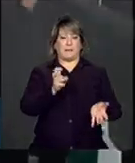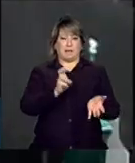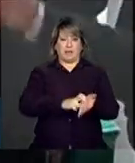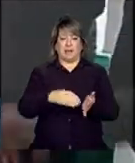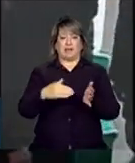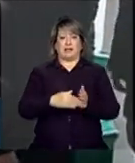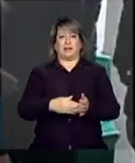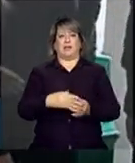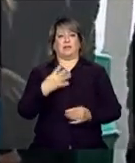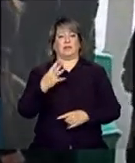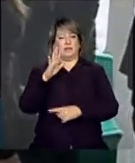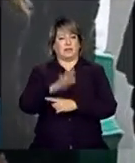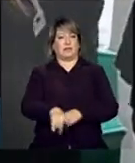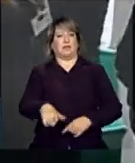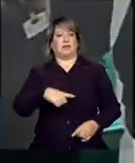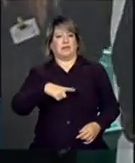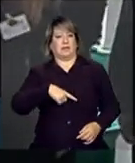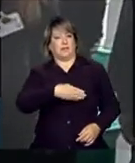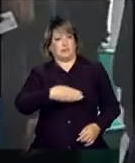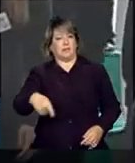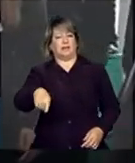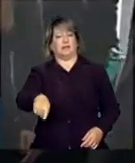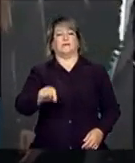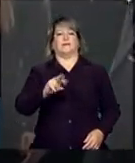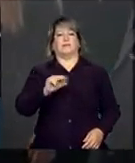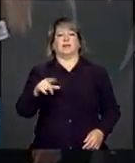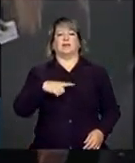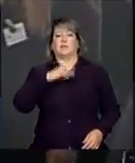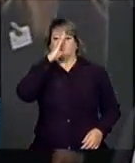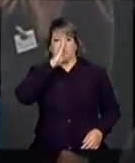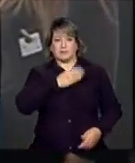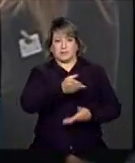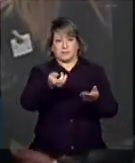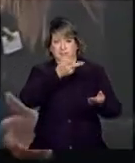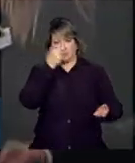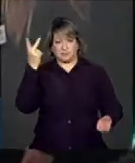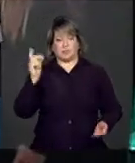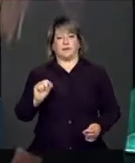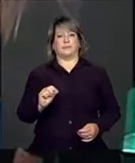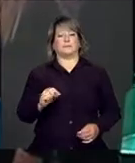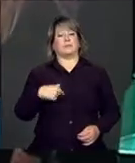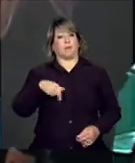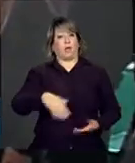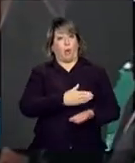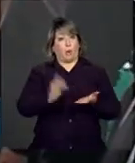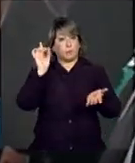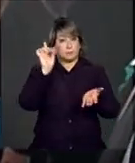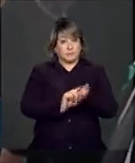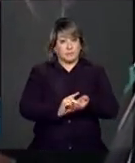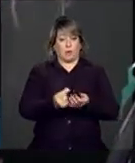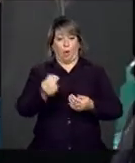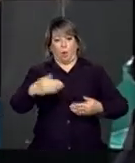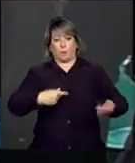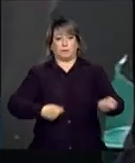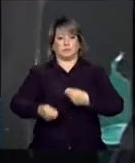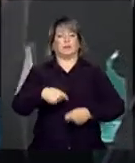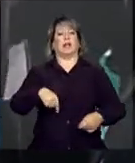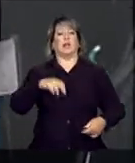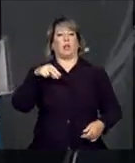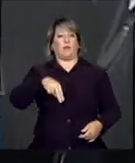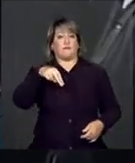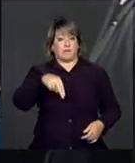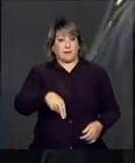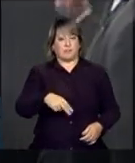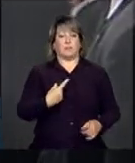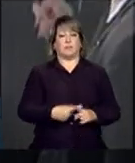haverá cobrança de passagem. A operação comercial está prevista para começar em novembro. Os usuários que